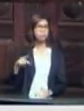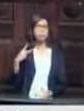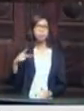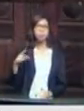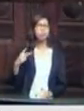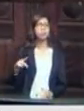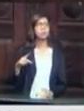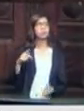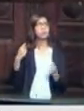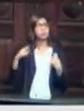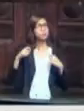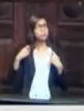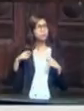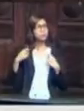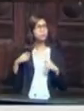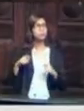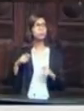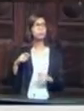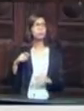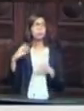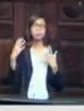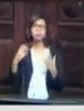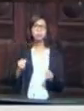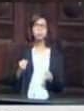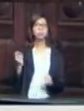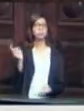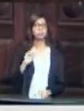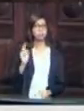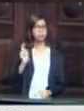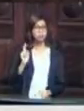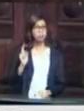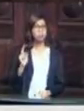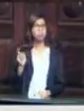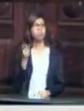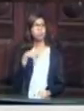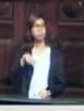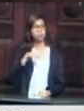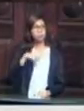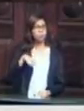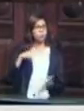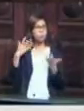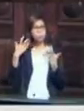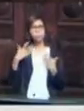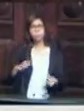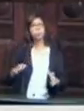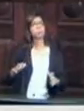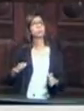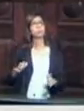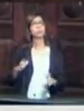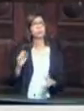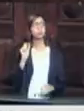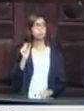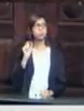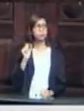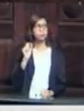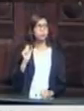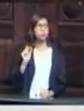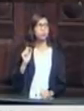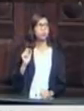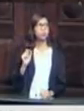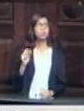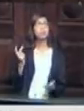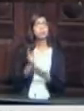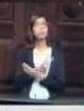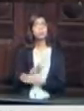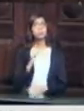alguma concordar com isto, com esta situação. Nós não poderíamos de forma alguma estar... Então, o que